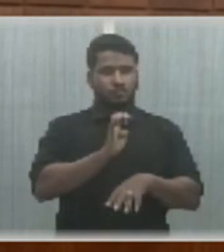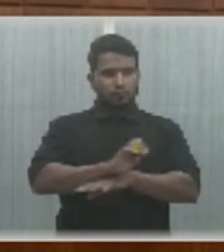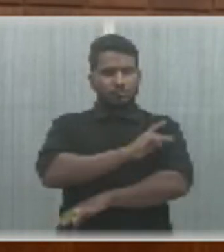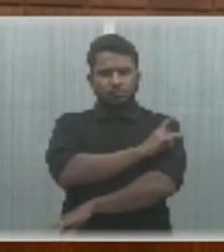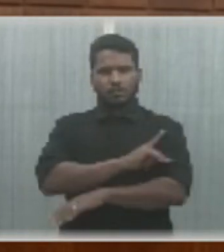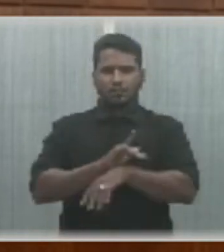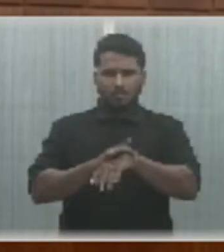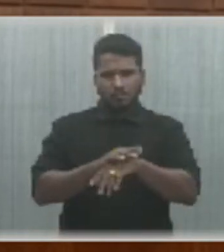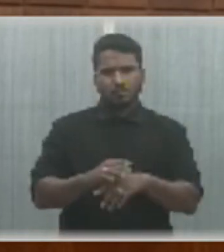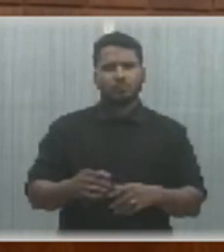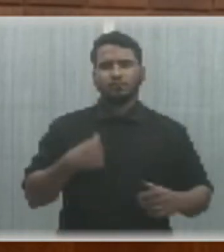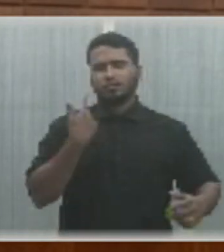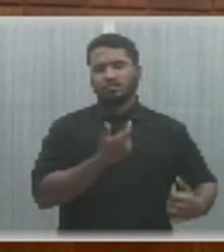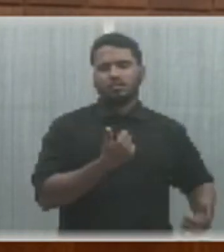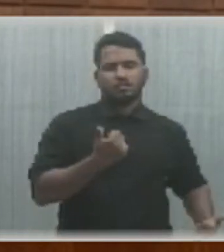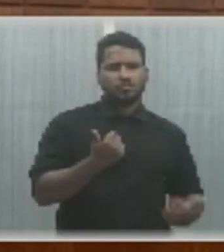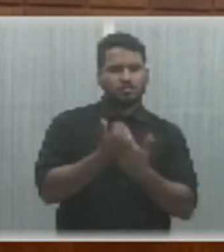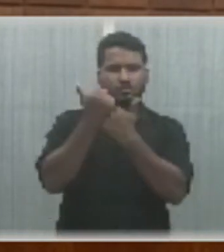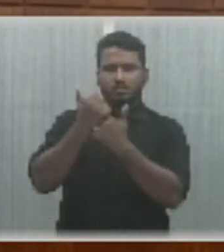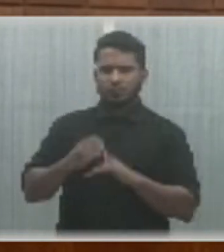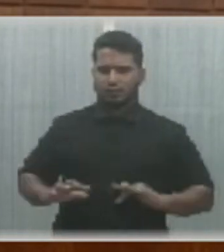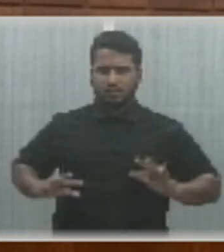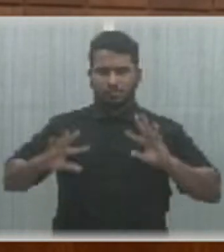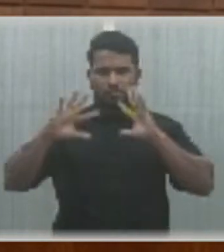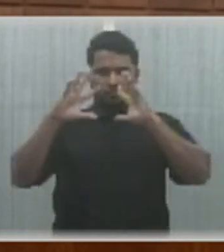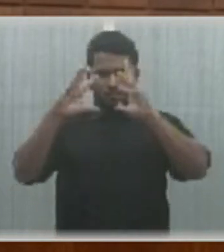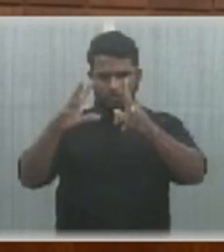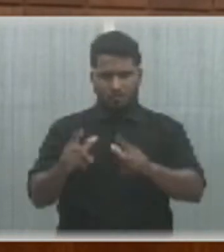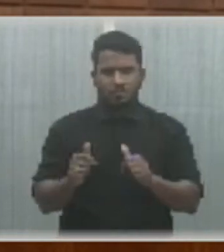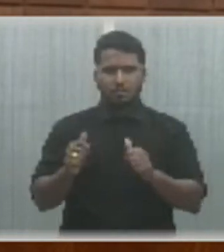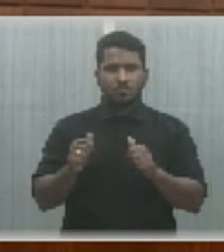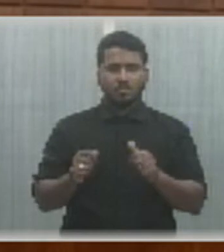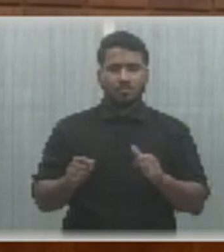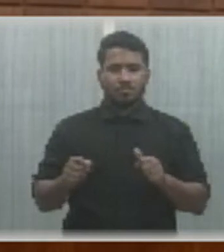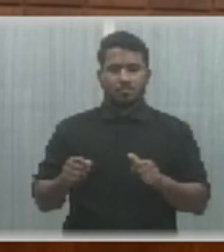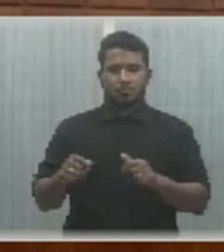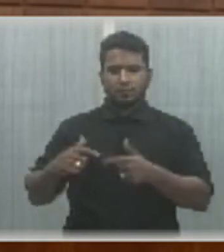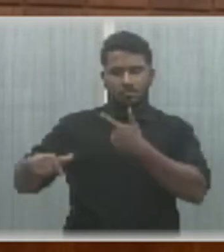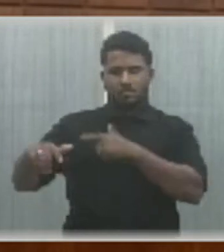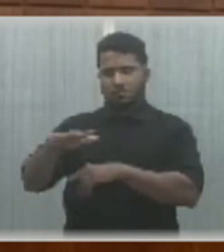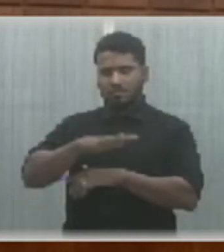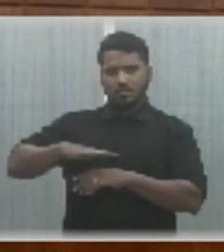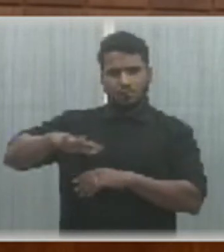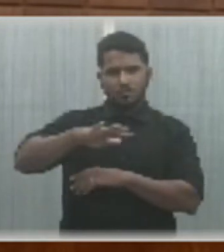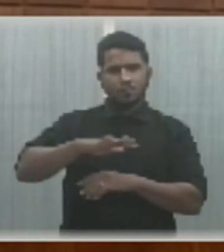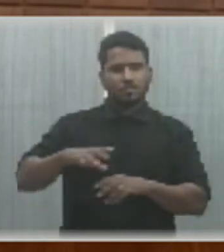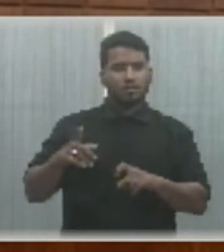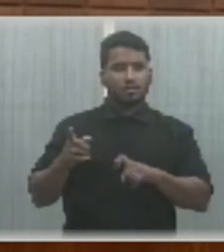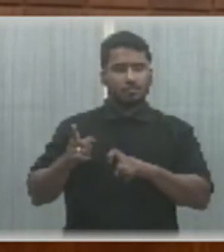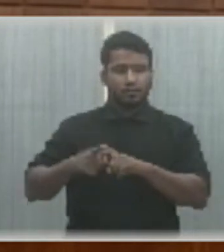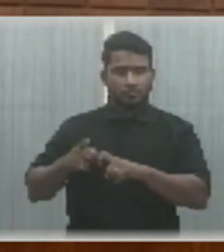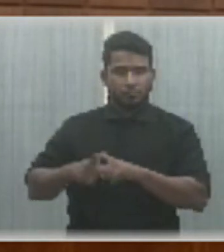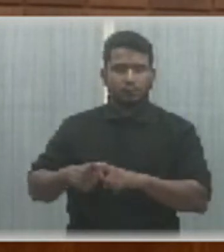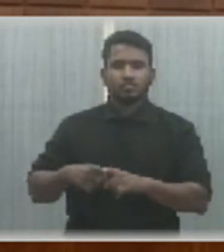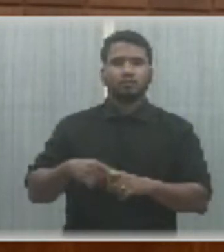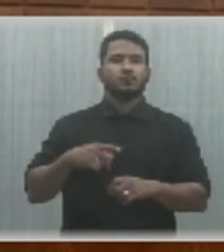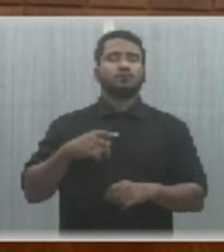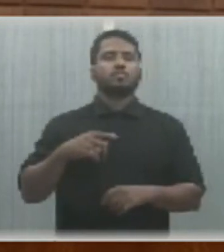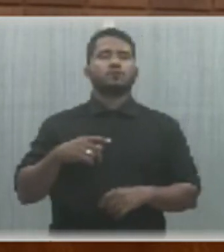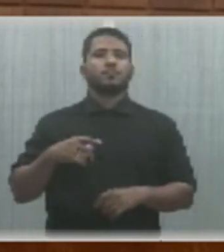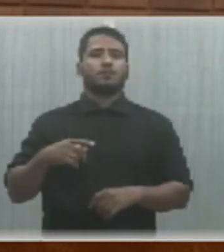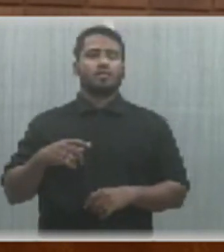Piauí, apoiando todos que fazem essa especialidade, né? Os médicos,